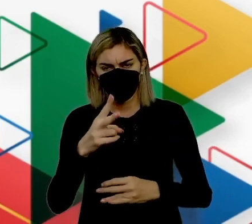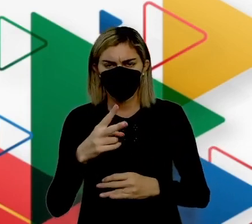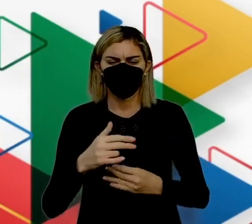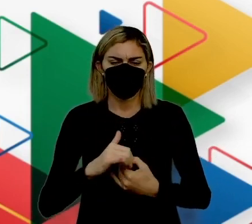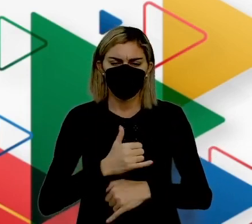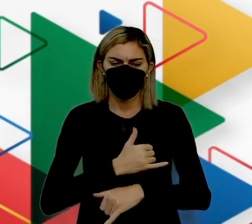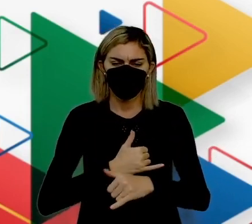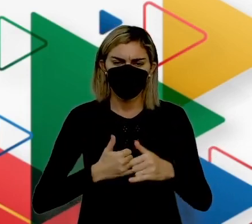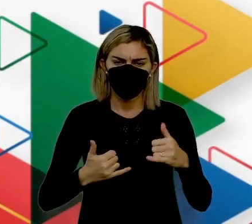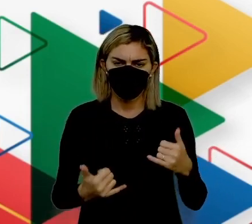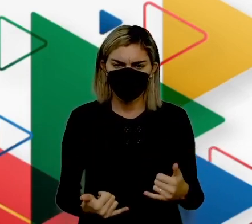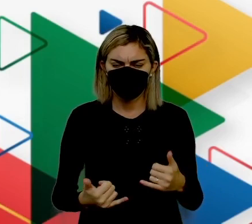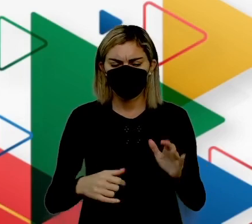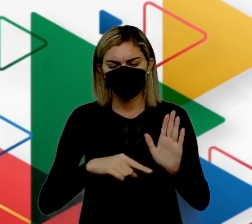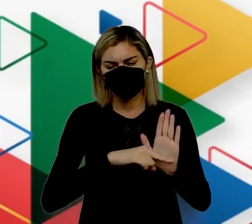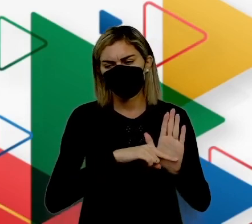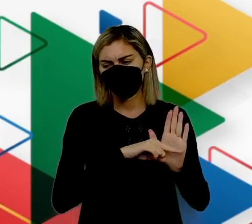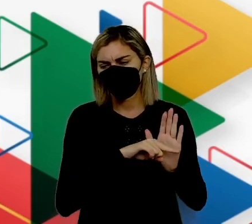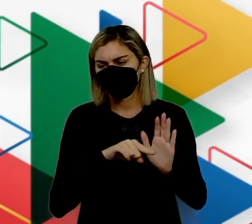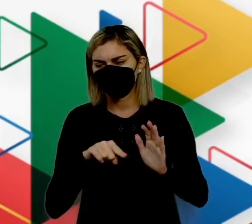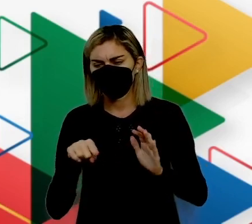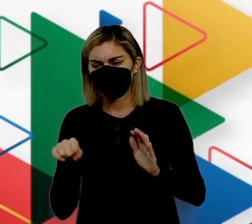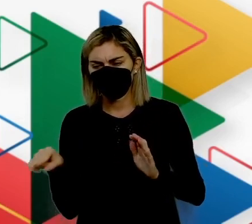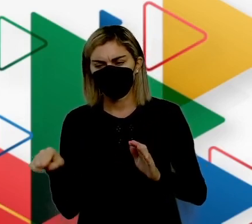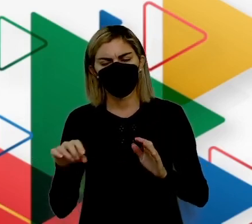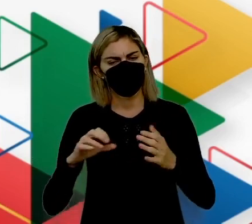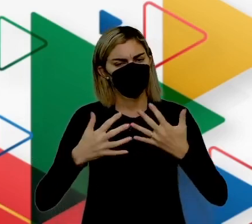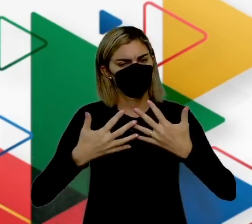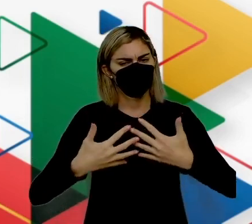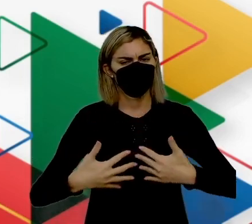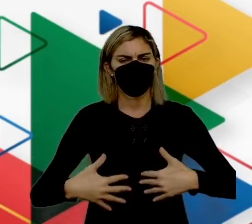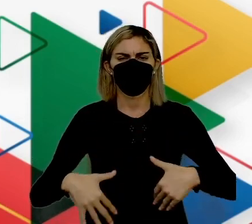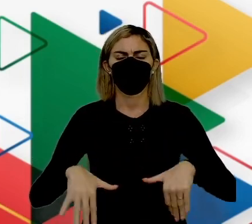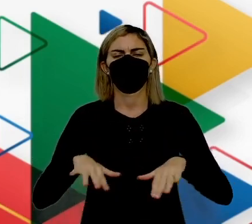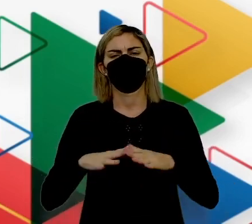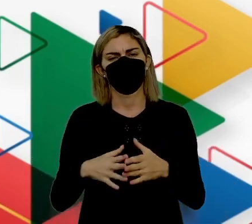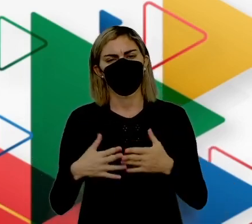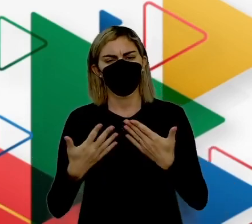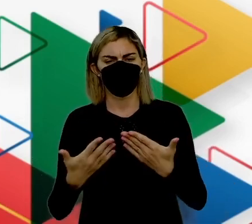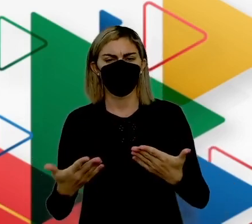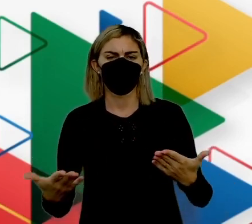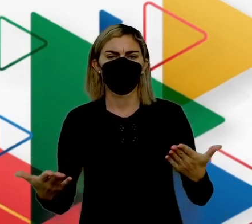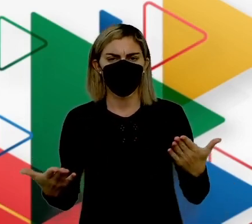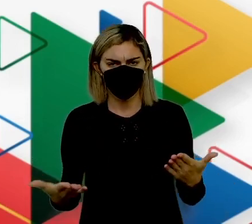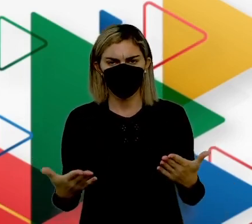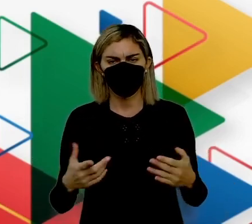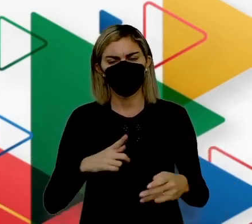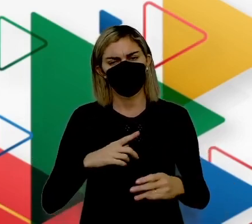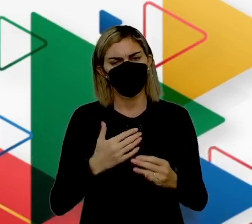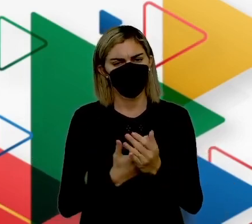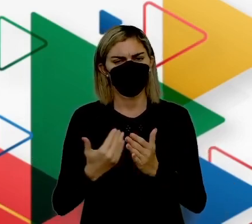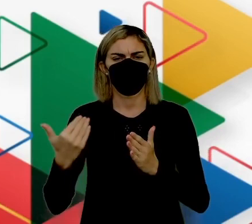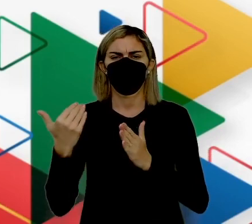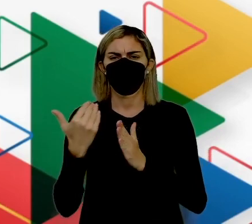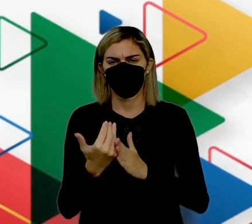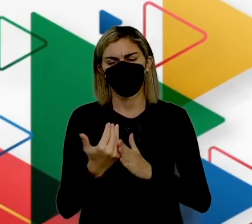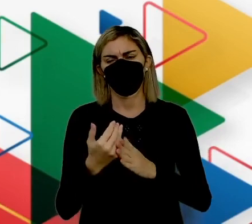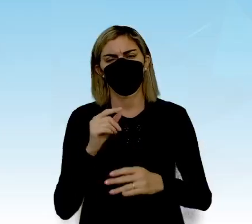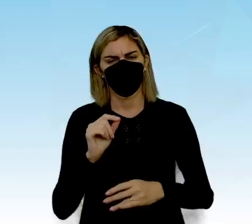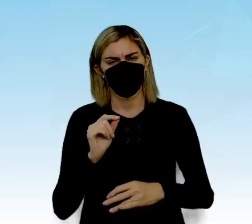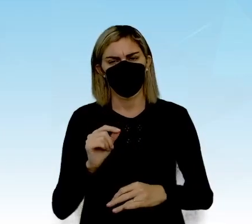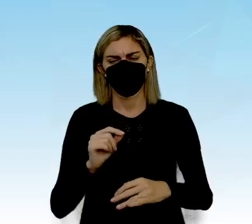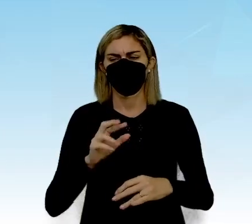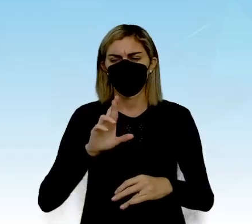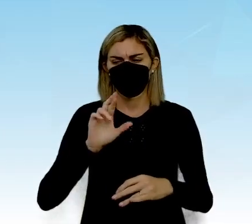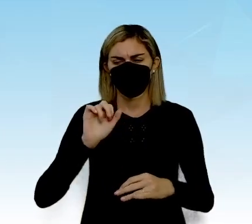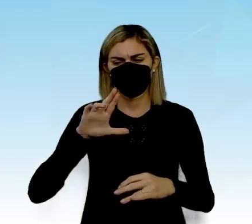eletrostática, deslocam também espontaneamente para o potencial que maior. Gente, vamos recapitular